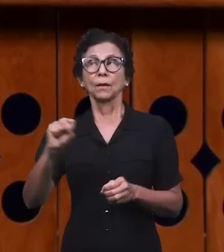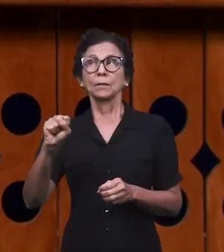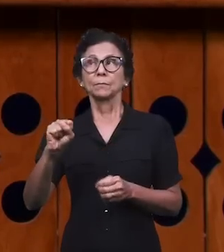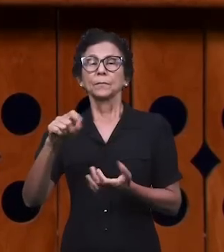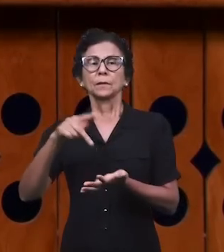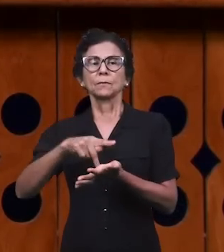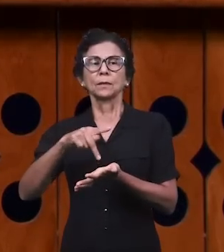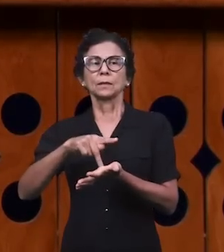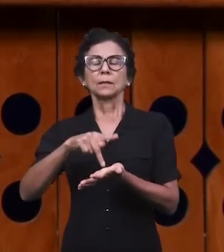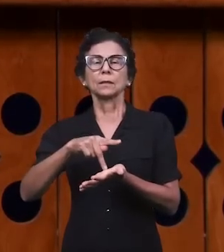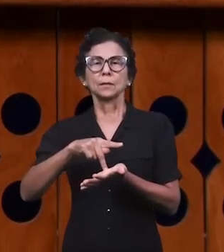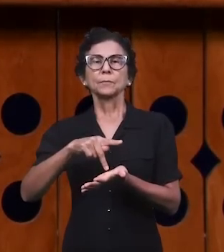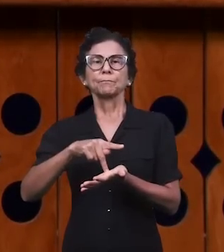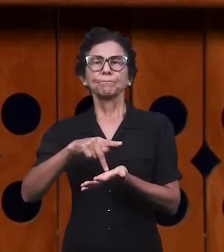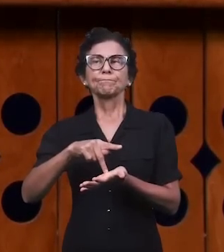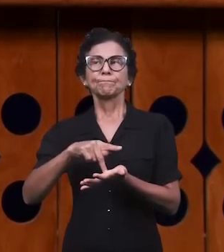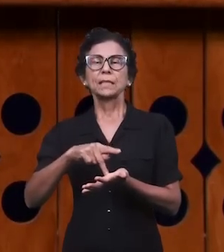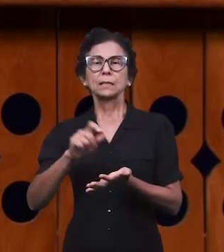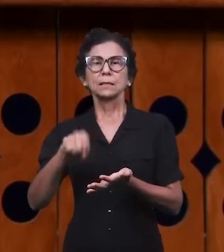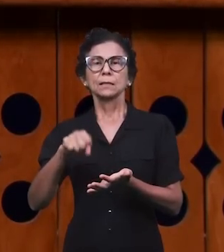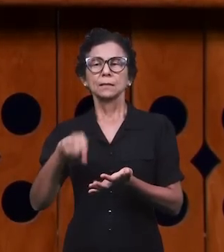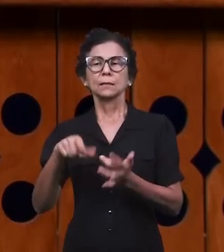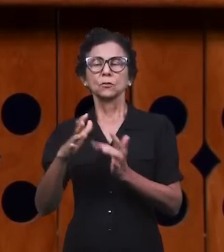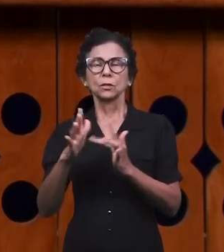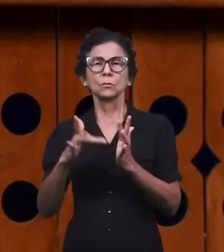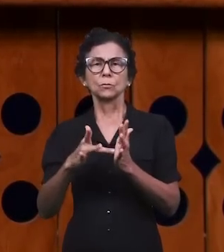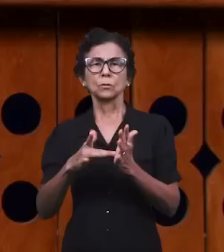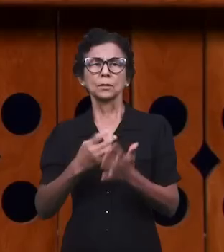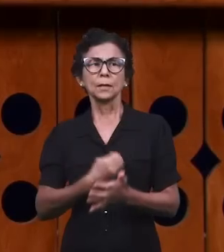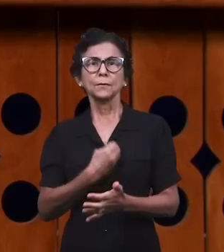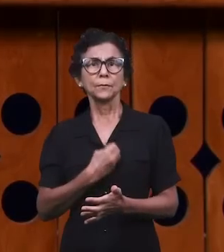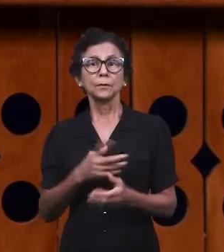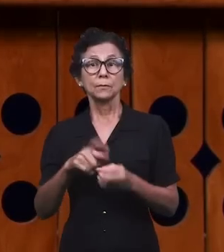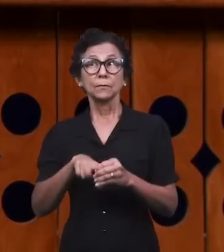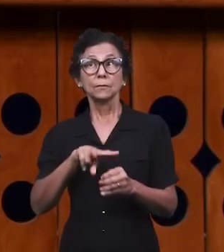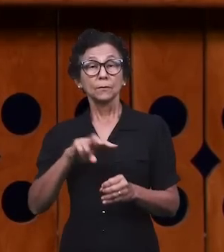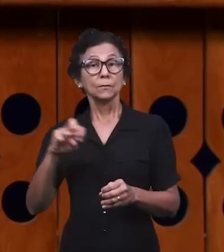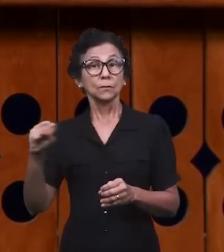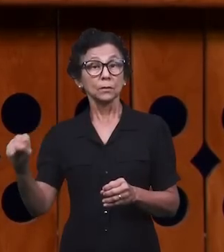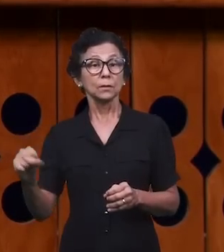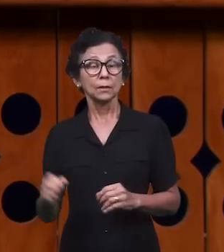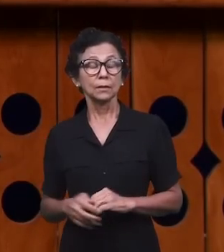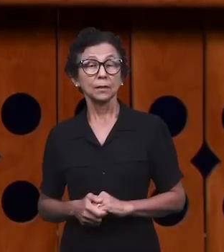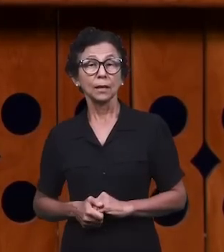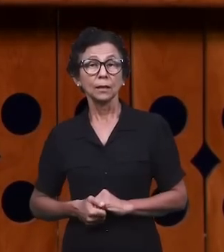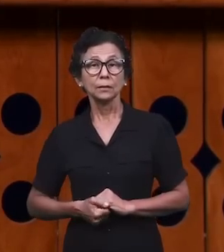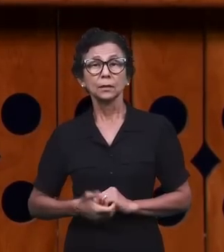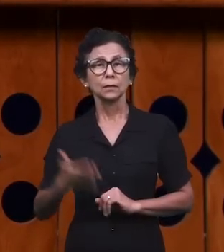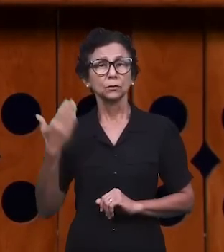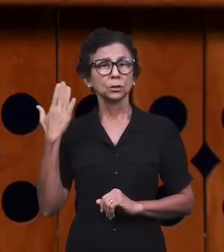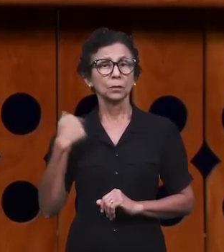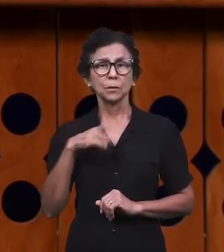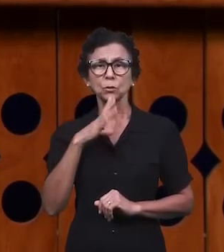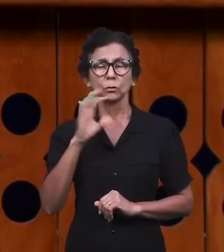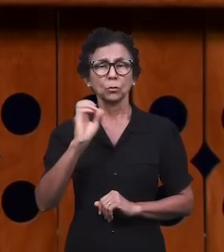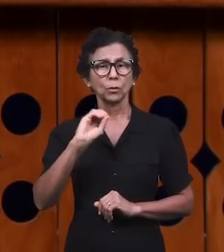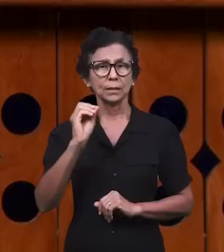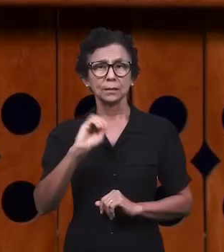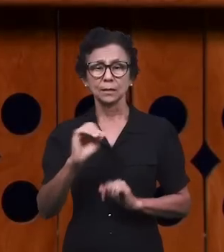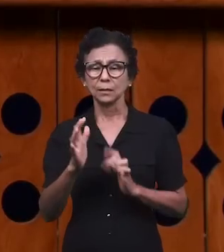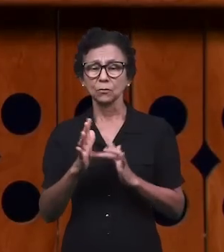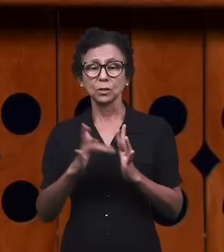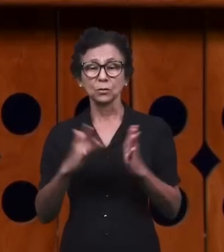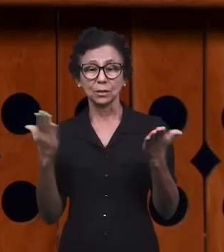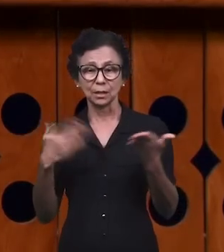dentro do nosso coração que Jesus está vivo e Ele vai voltar. Ele estava oculto, mas para você agora Ele não está mais oculto. Ele está sendo